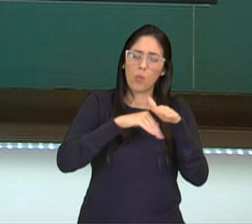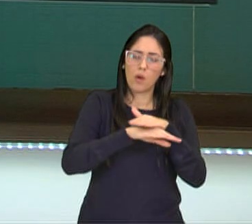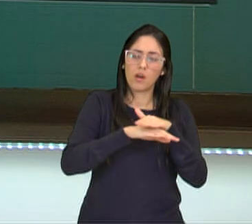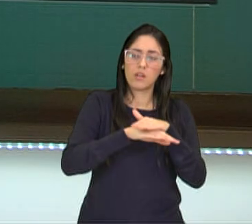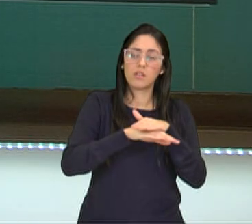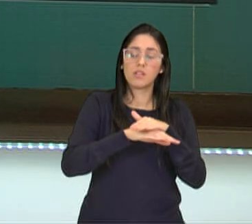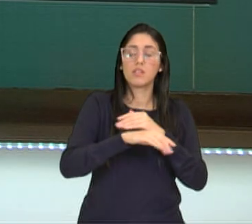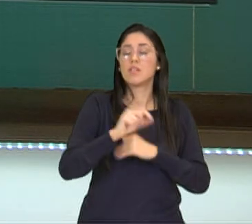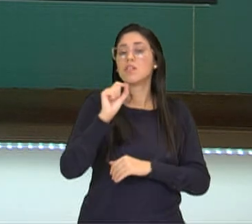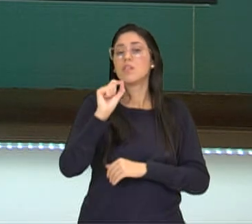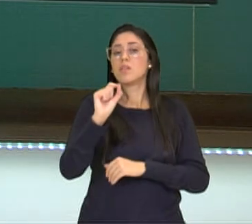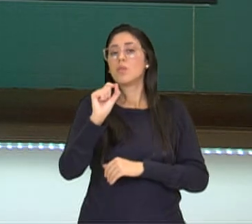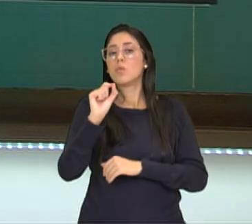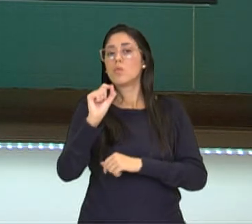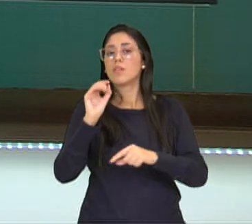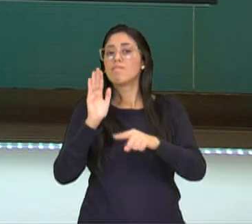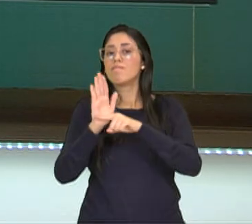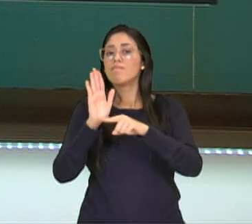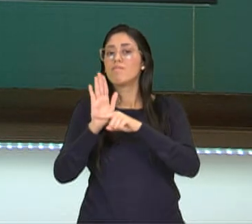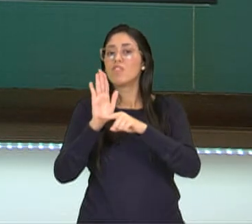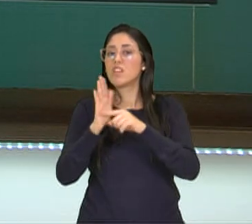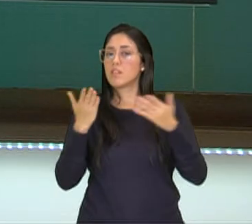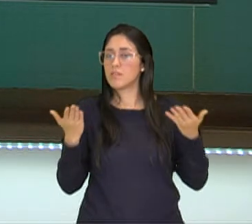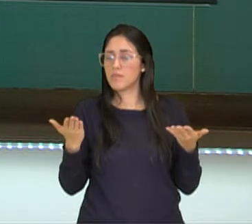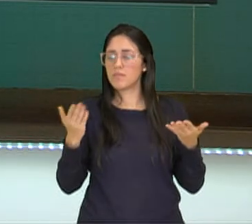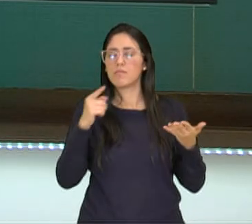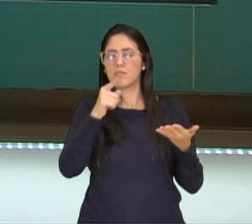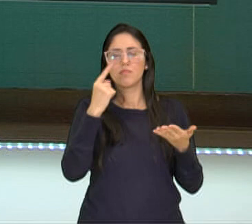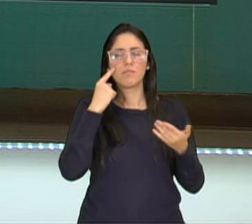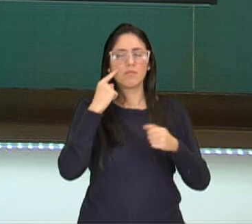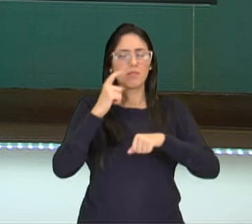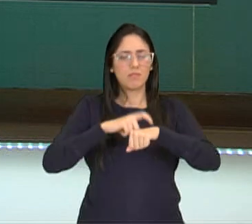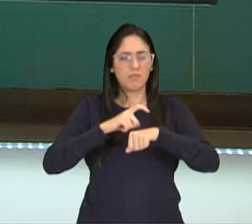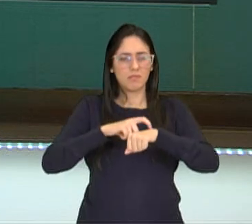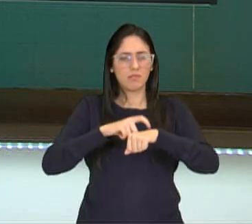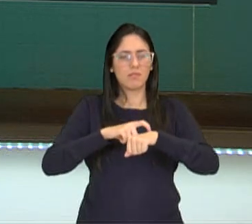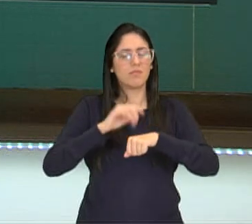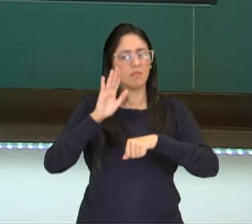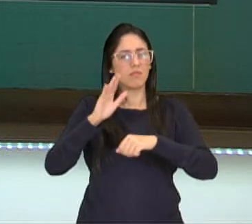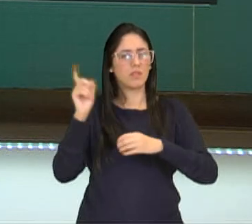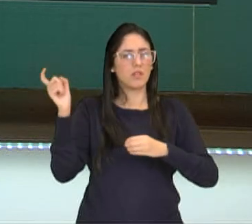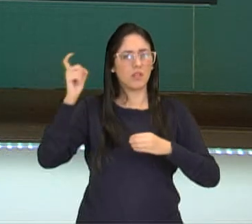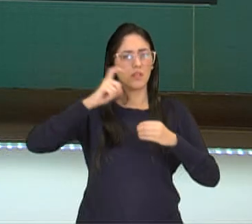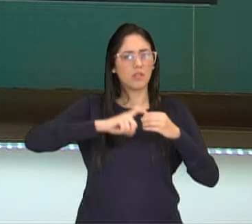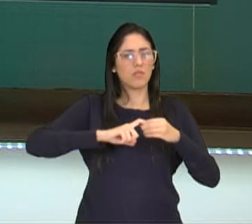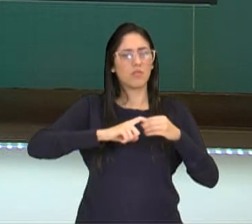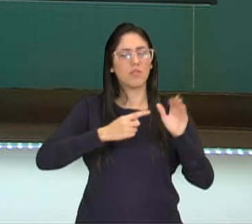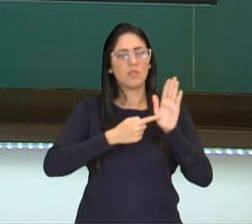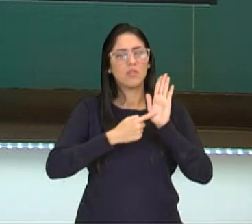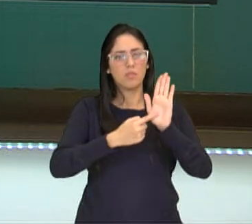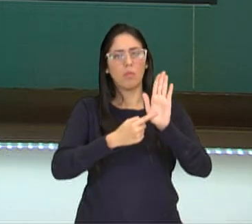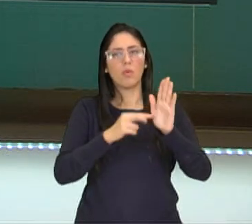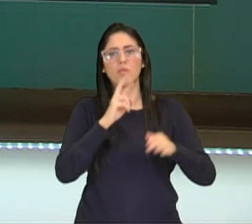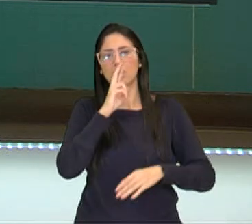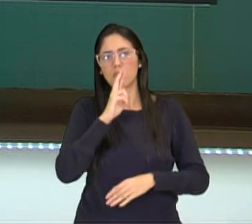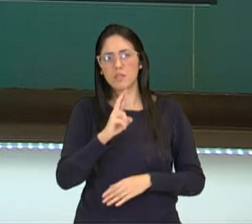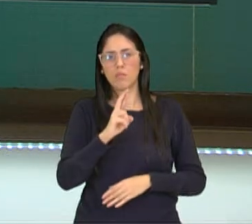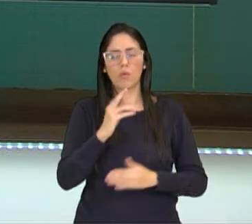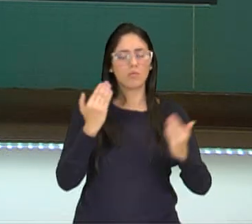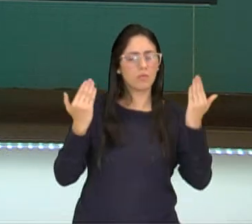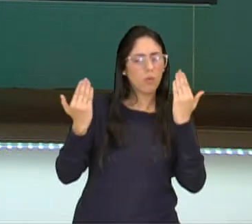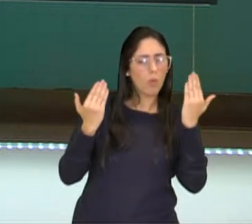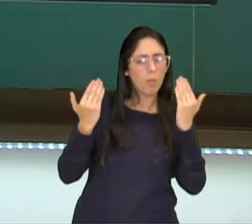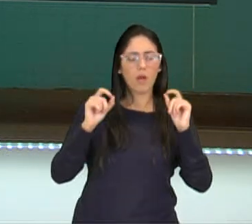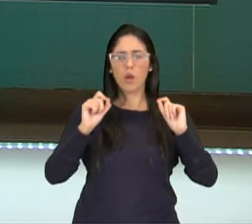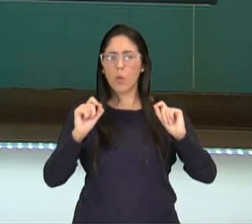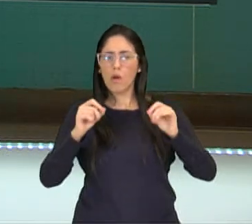as desvantagens dessa espera. Vou dar um tempinho para vocês pensarem e depois eu venho com as minhas observações aqui e nós comparamos o